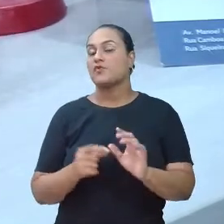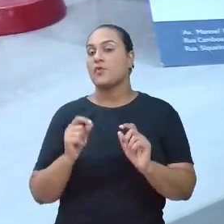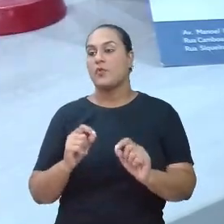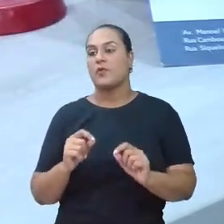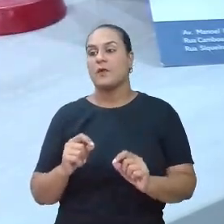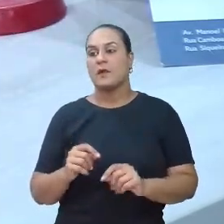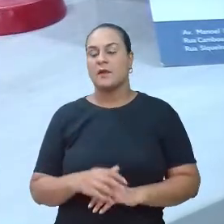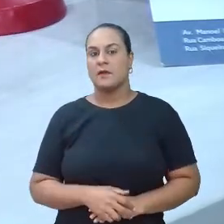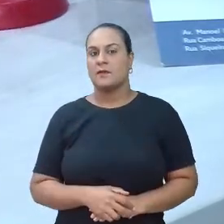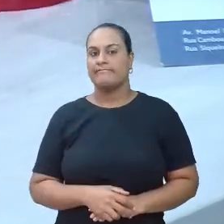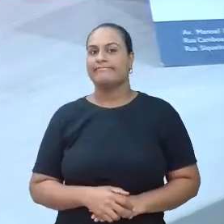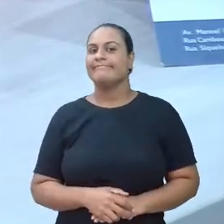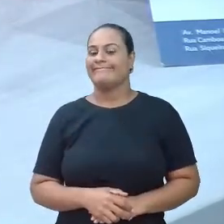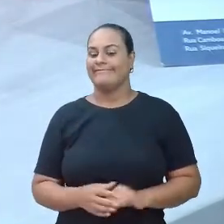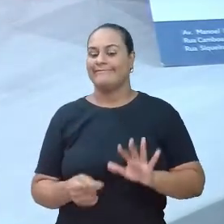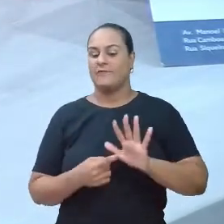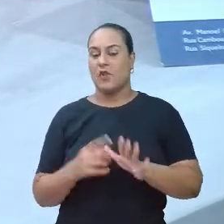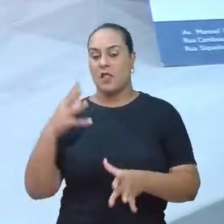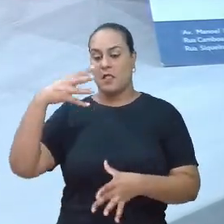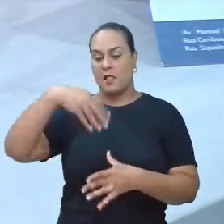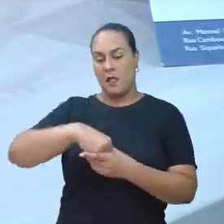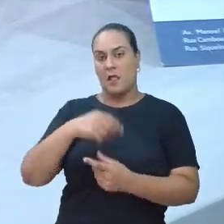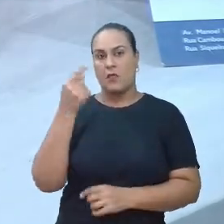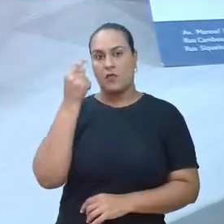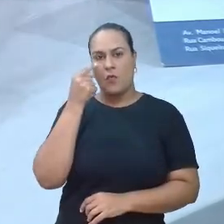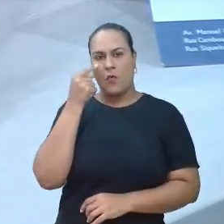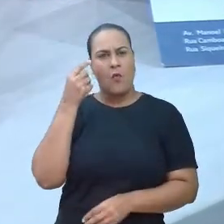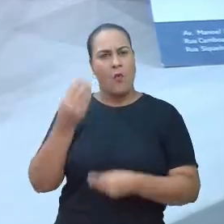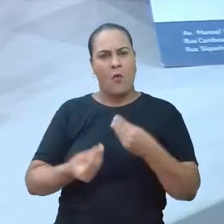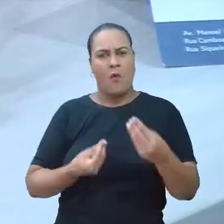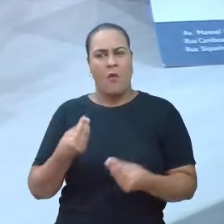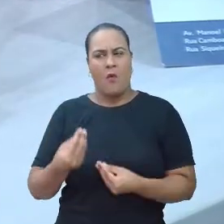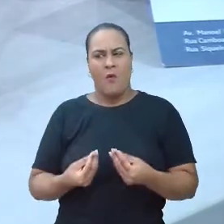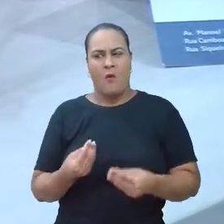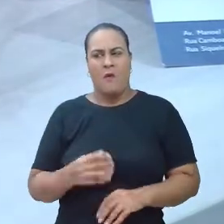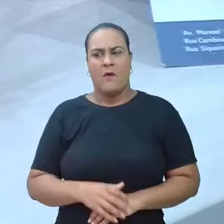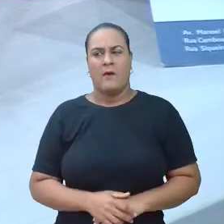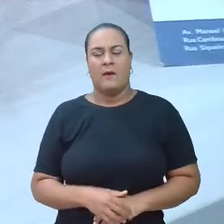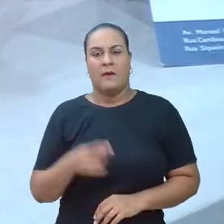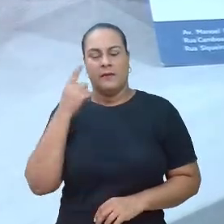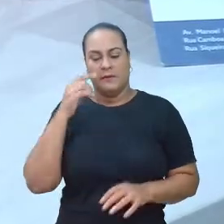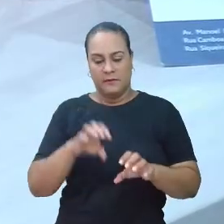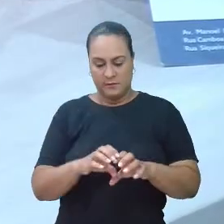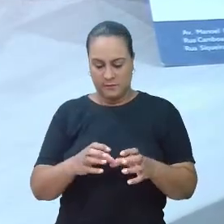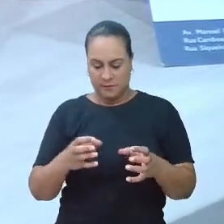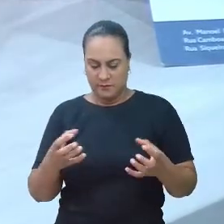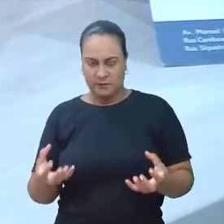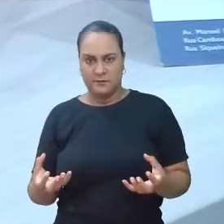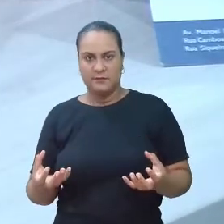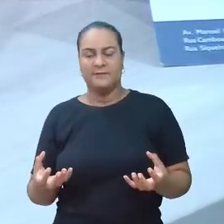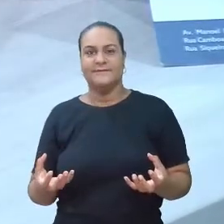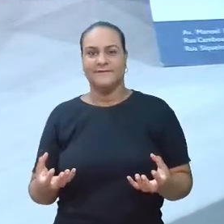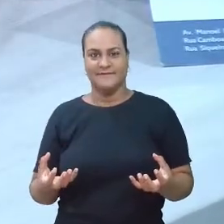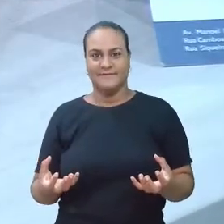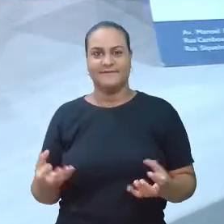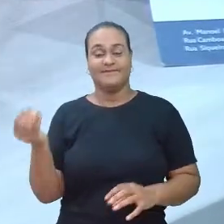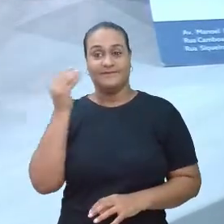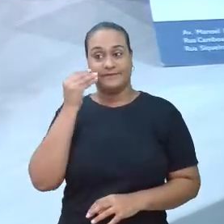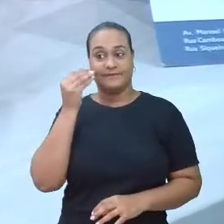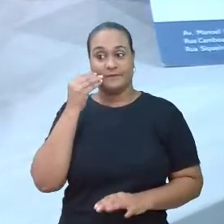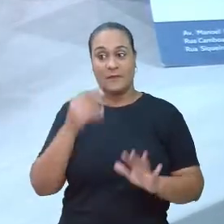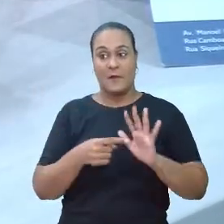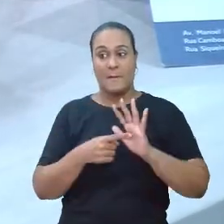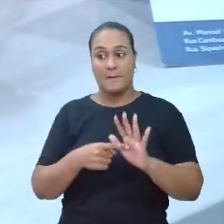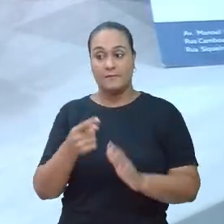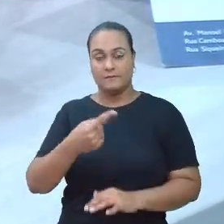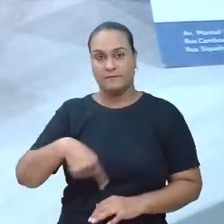parte interna desse olho. Como é que eu vou mostrar? Então, eu vou abrir aqui rapidinho e tentar mostrar a